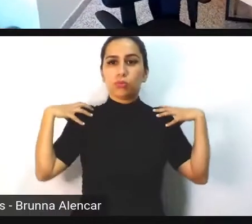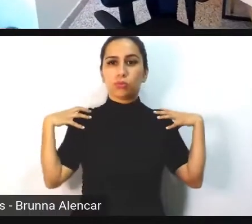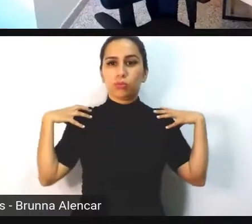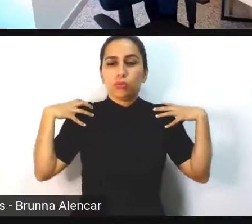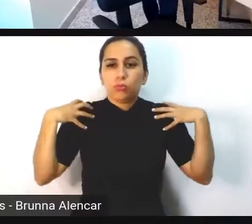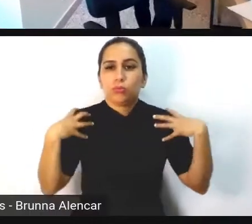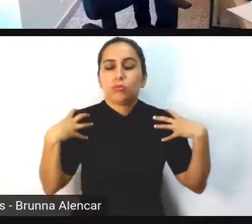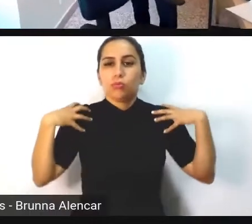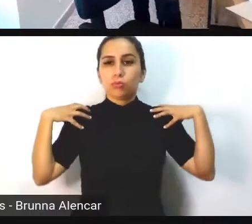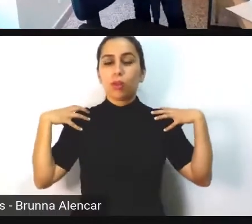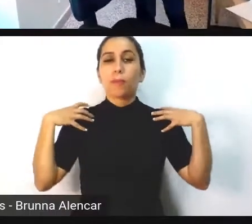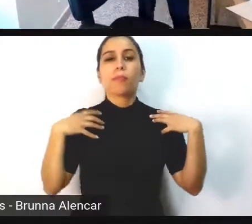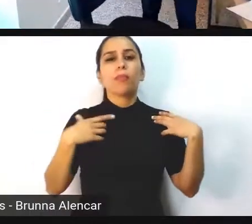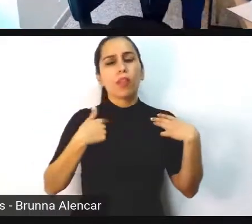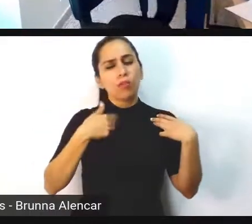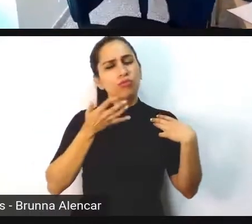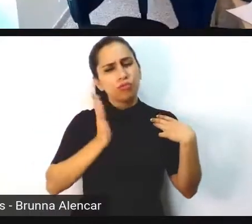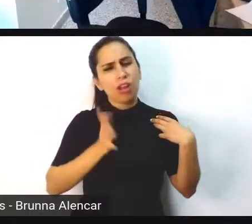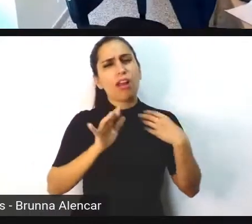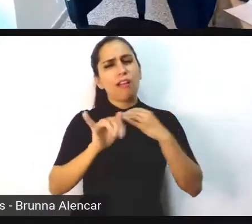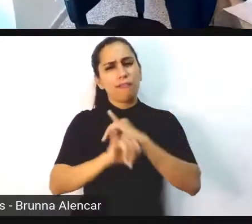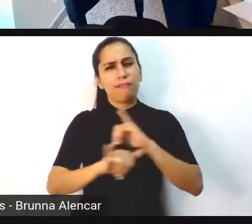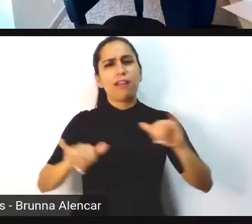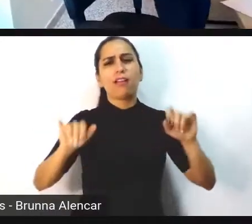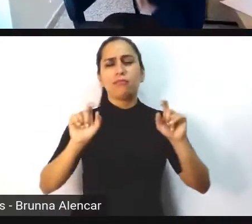Como eu disse para você, na hora que